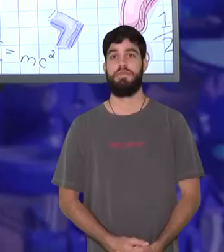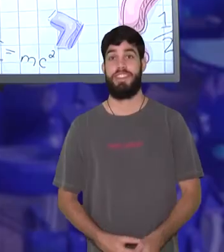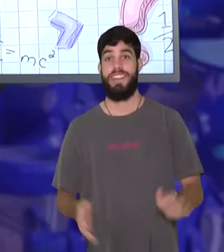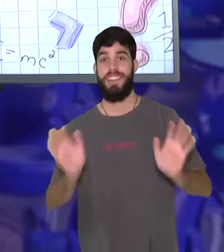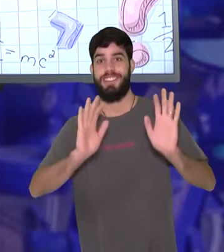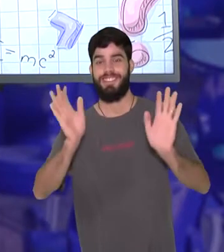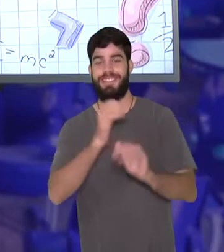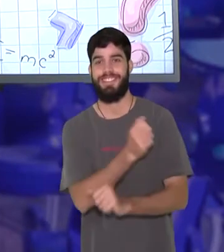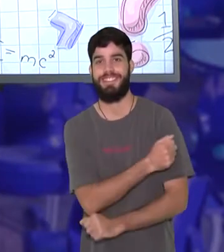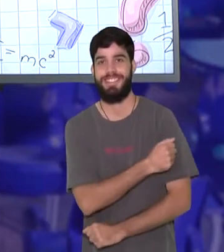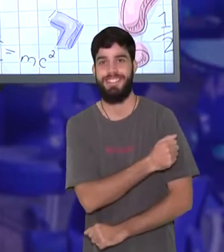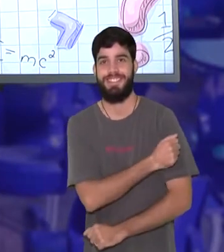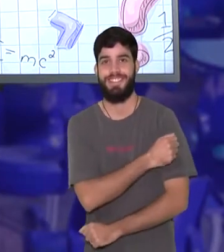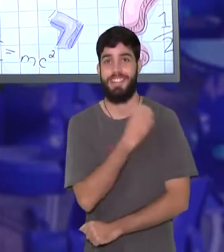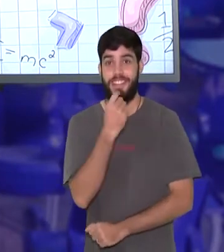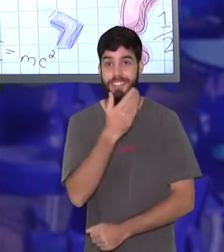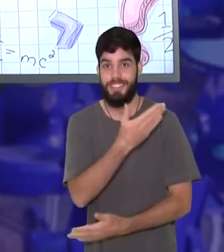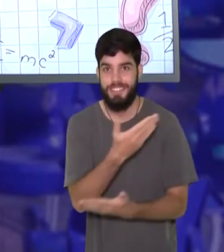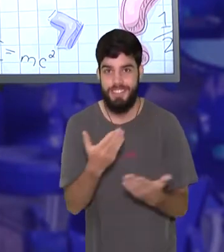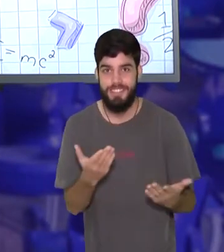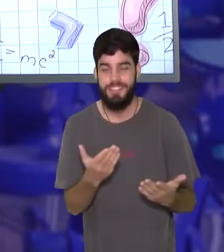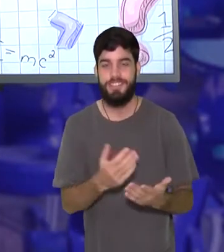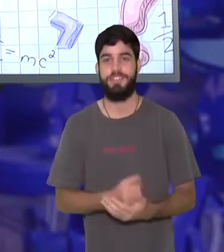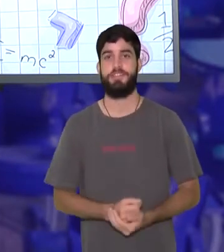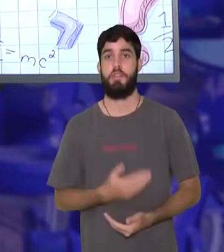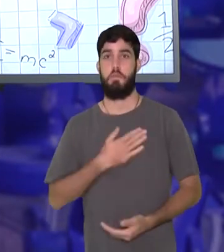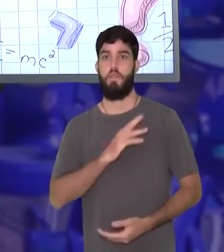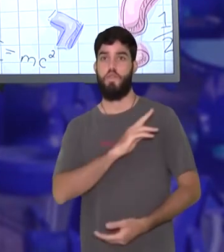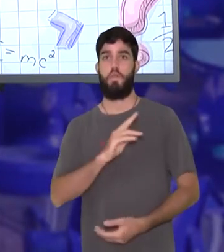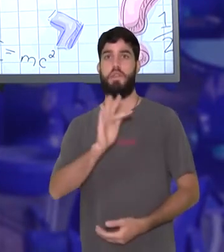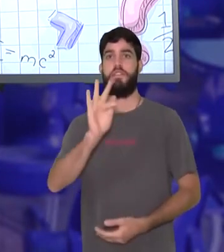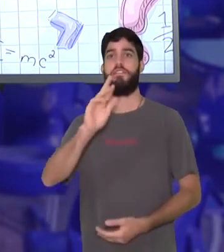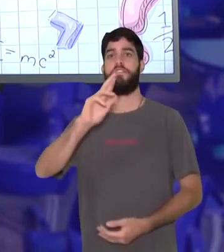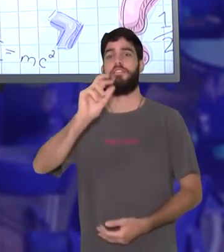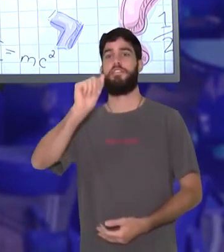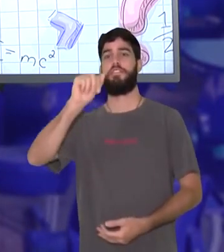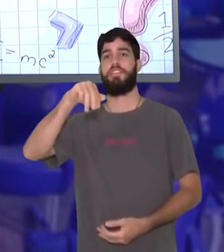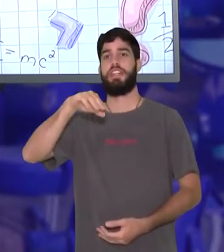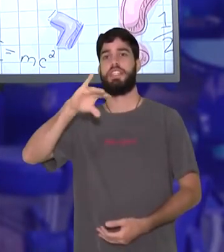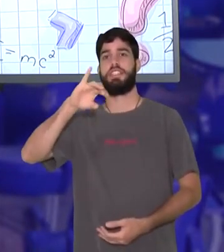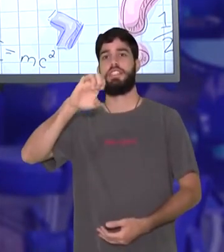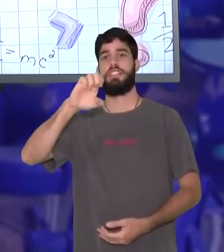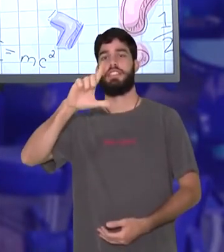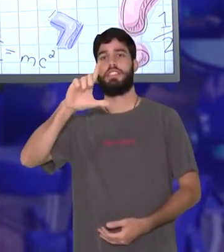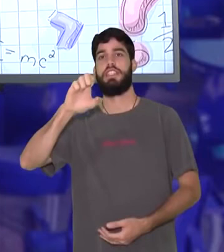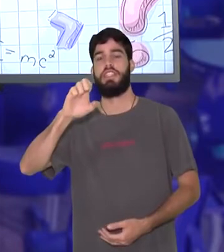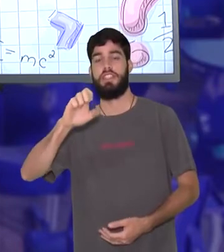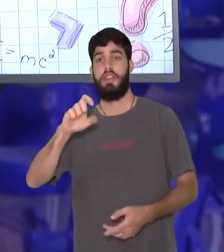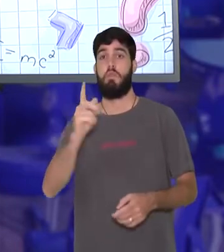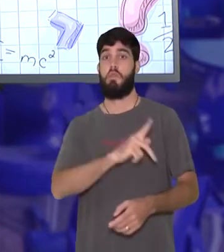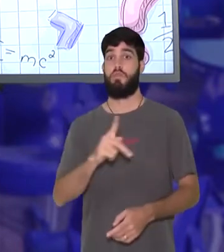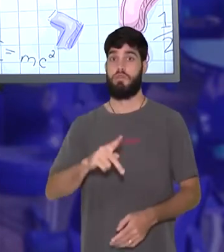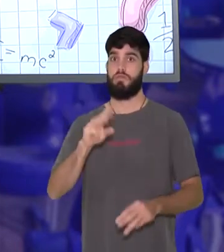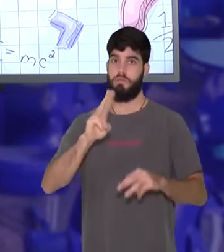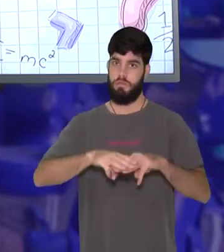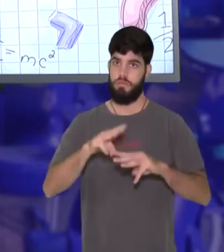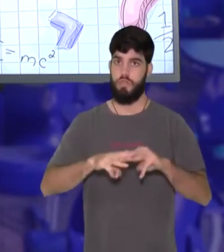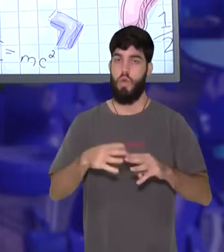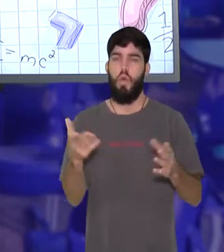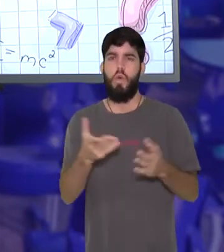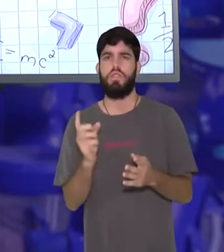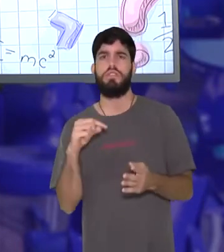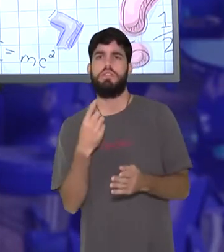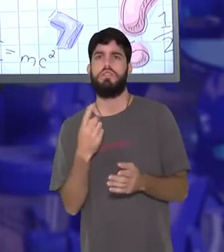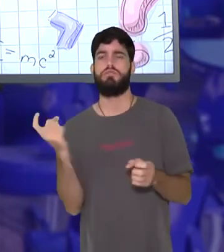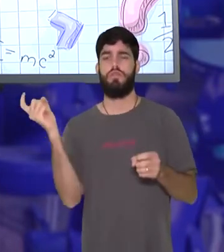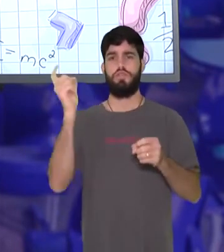Olá estudante tudo bem com vocês meu nome é Franciele Sou professora de matemática e hoje Vamos retomar o